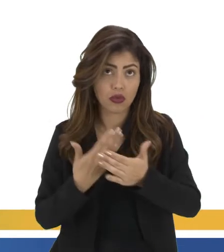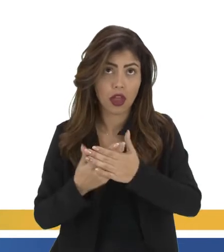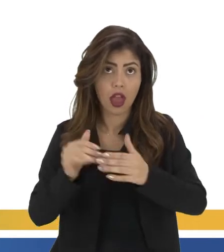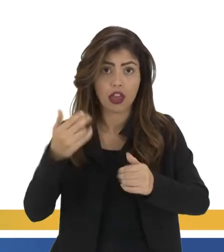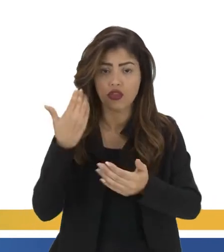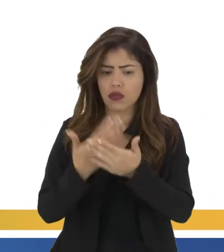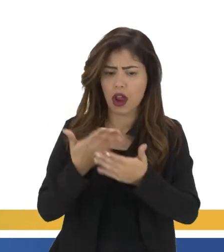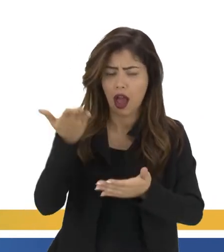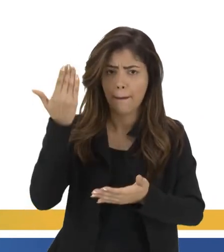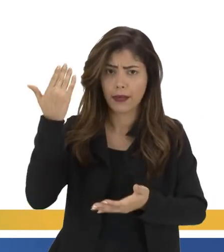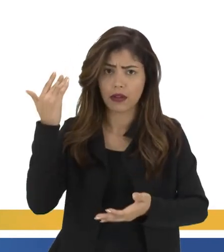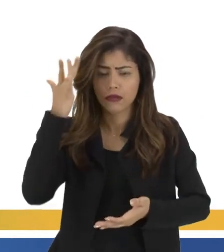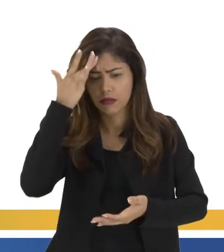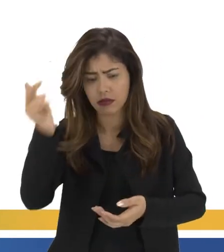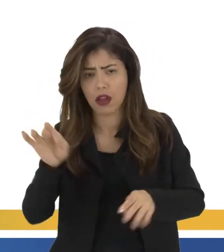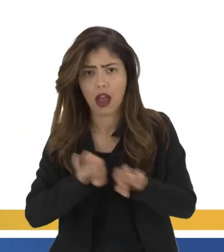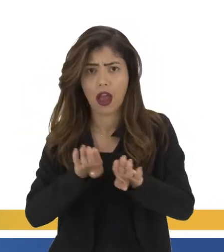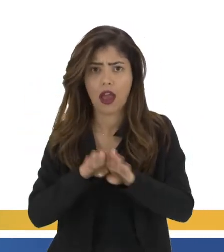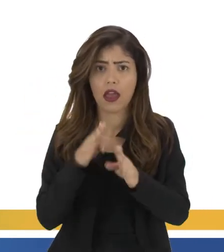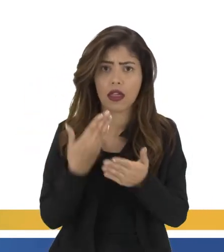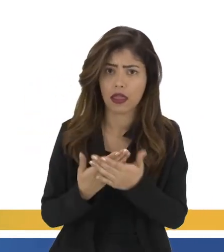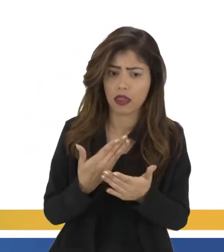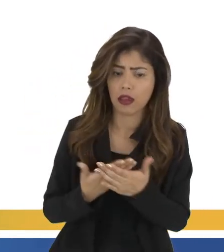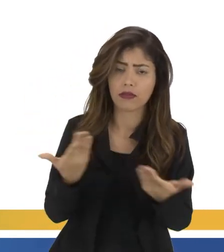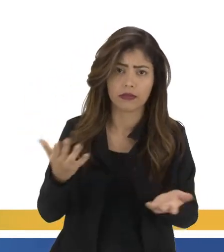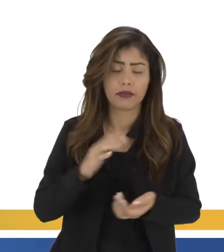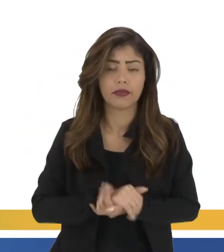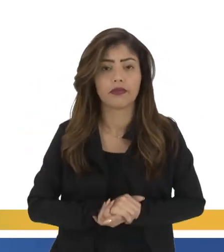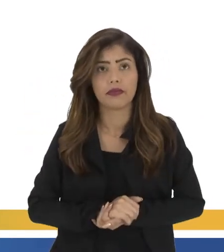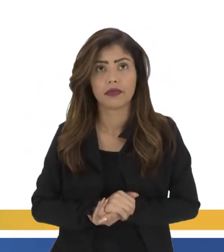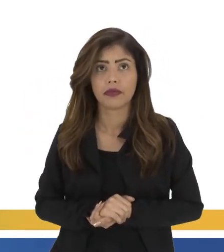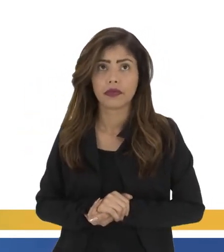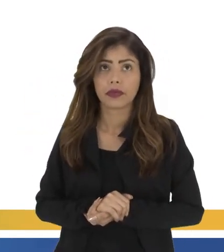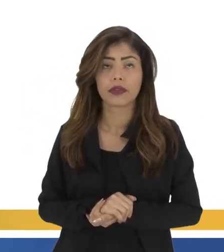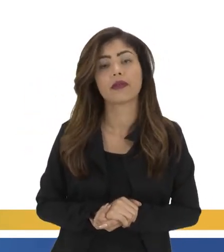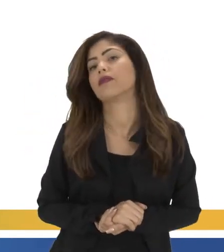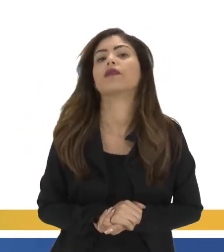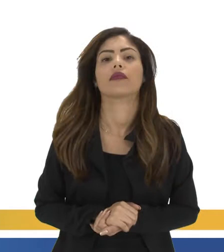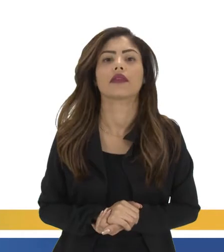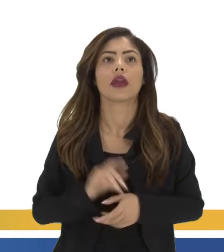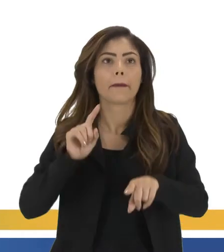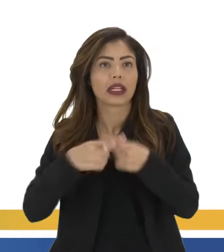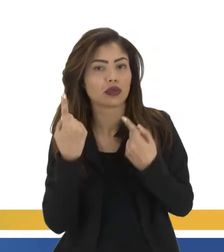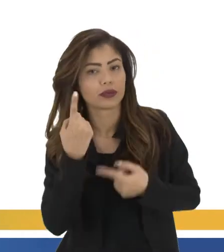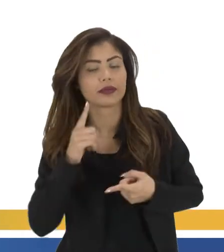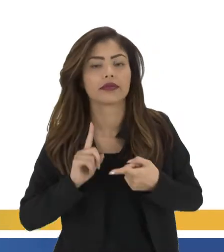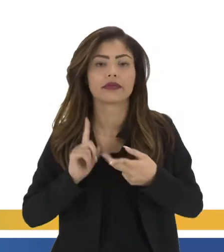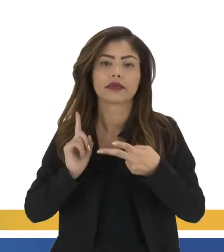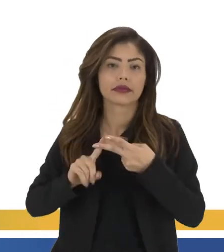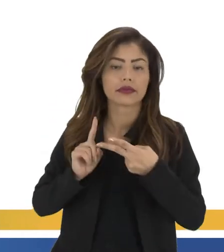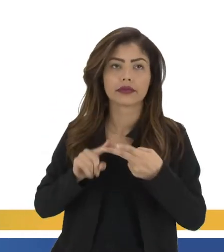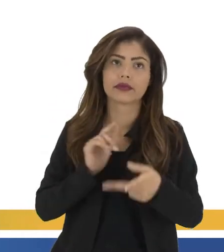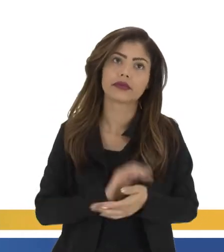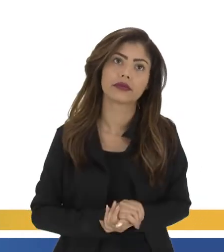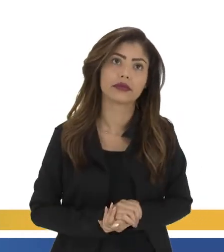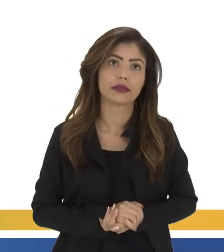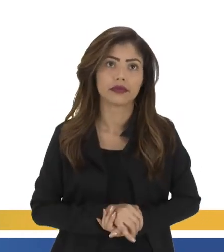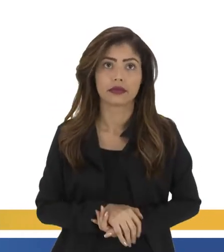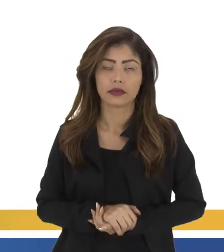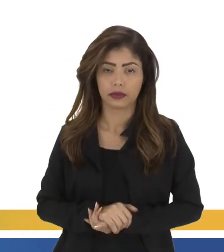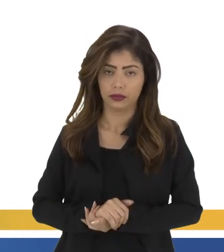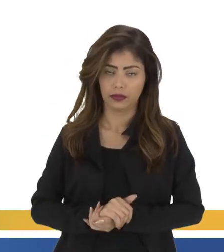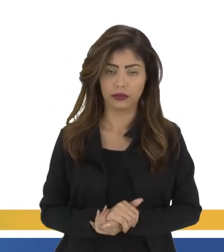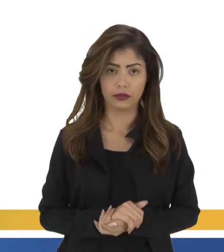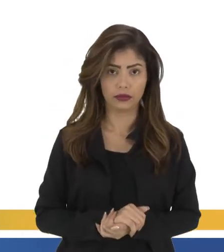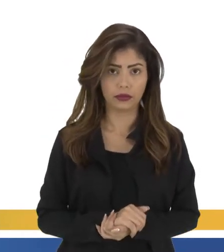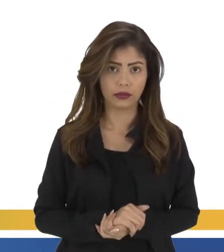amanhã. You will study for the test tomorrow. Mais uma frase. One